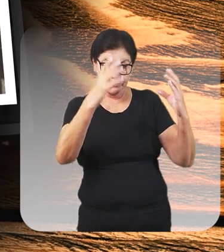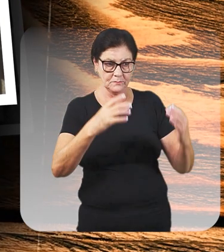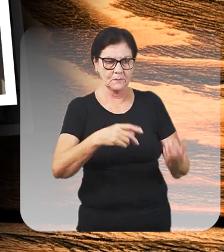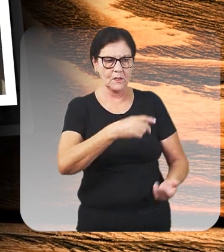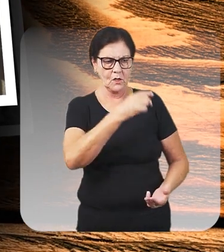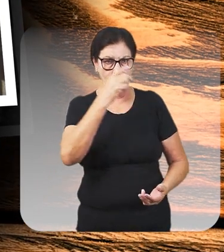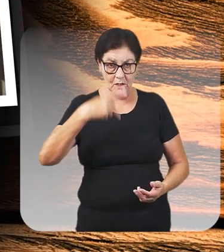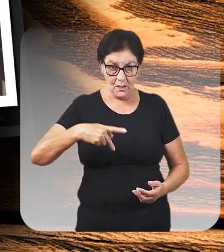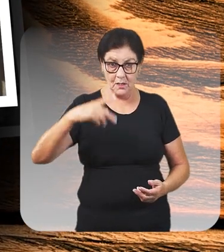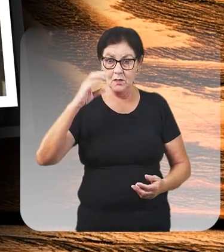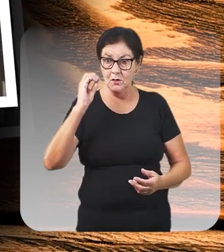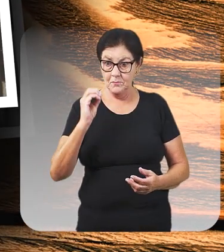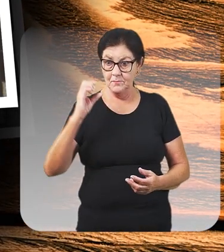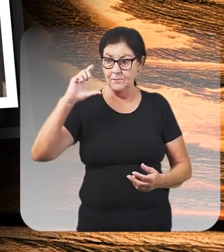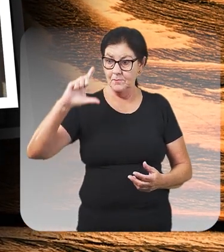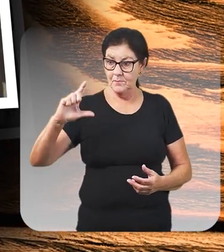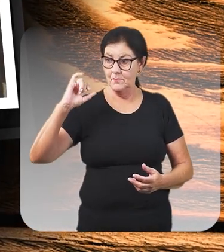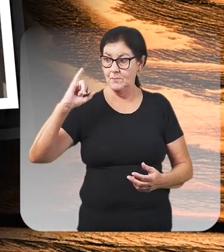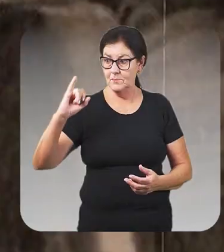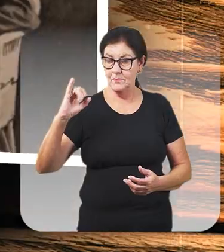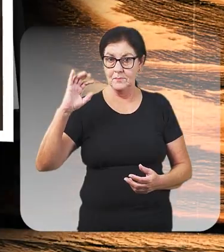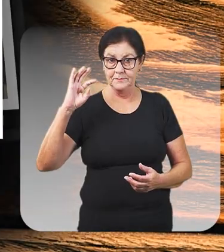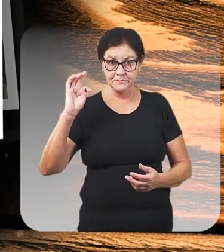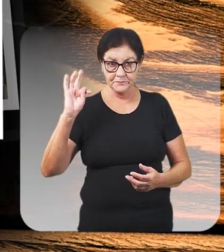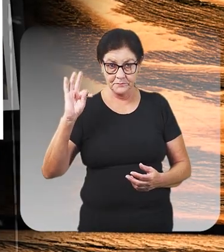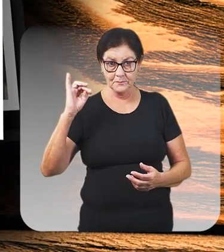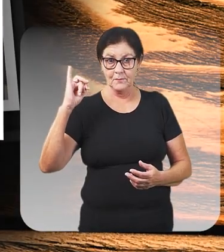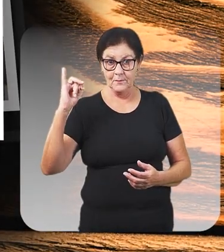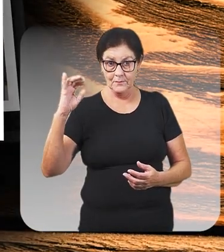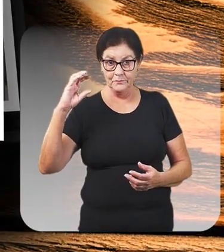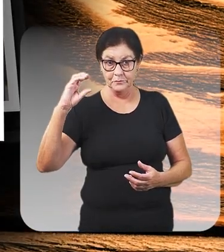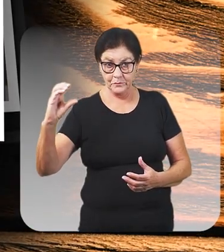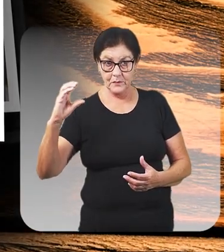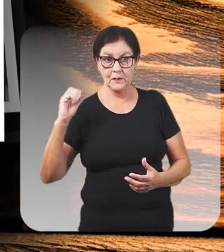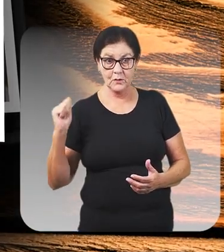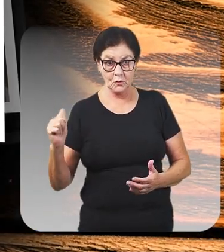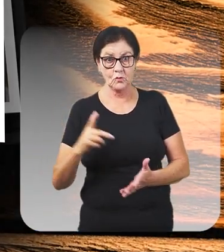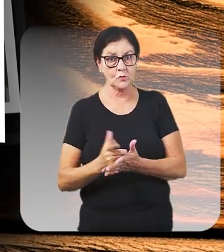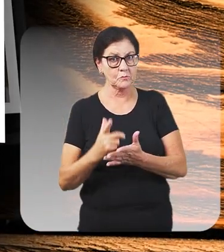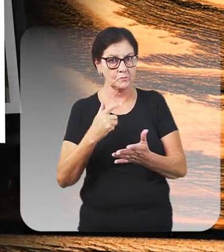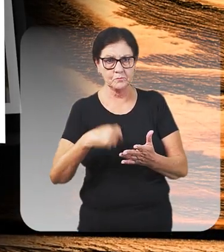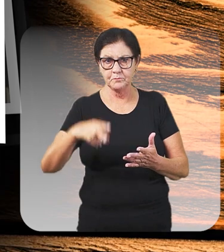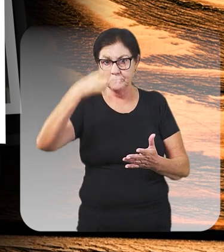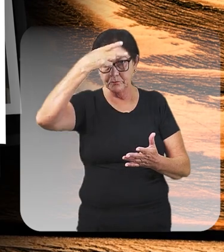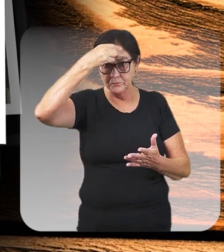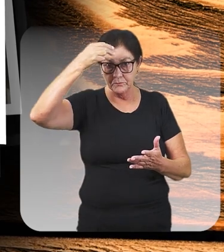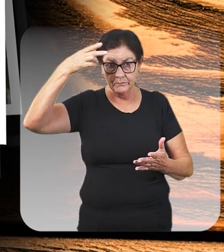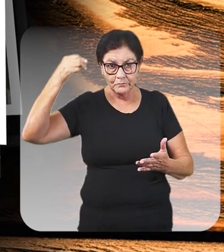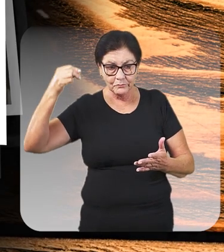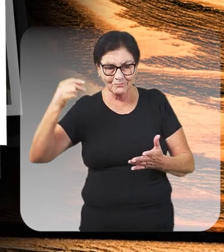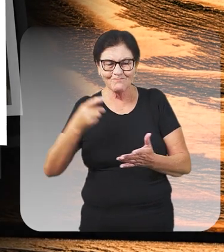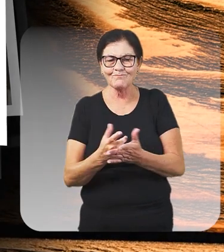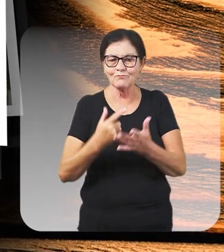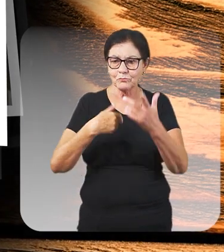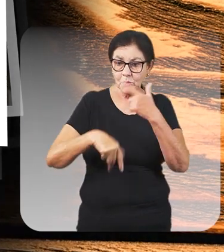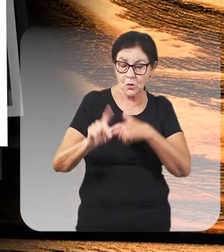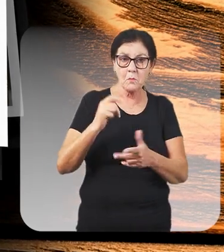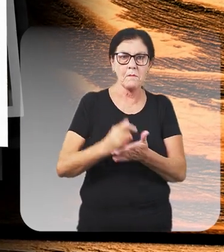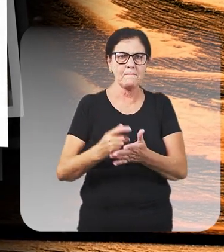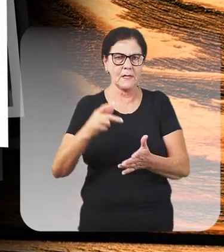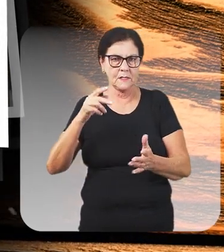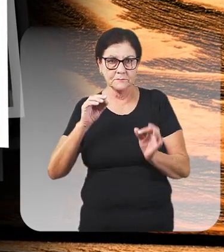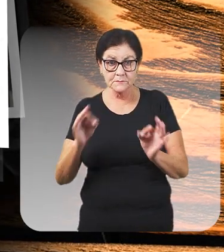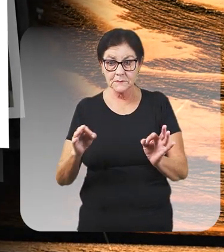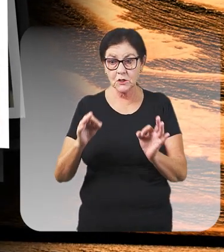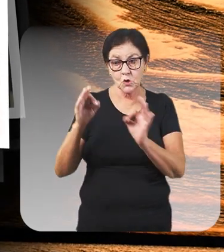era dominado por um sistema oligárquico, em que a política do café com leite consolidava o poder das elites de São Paulo